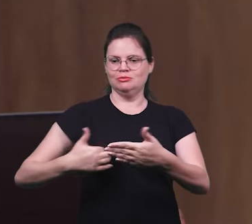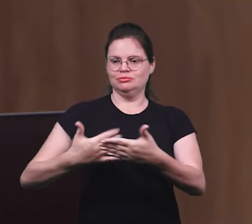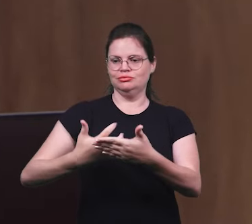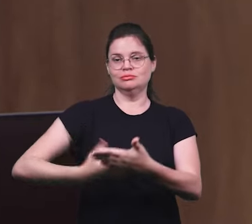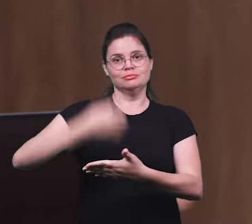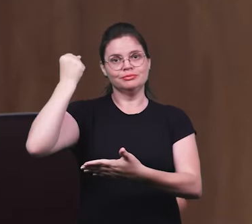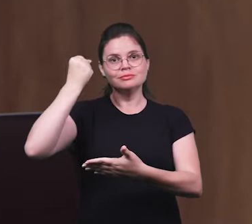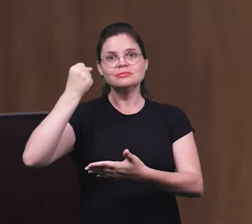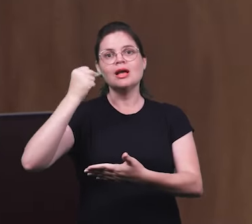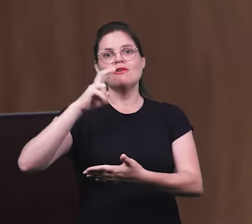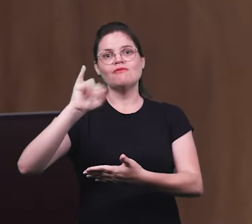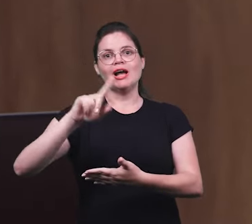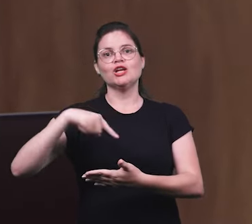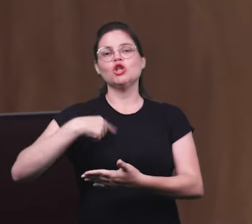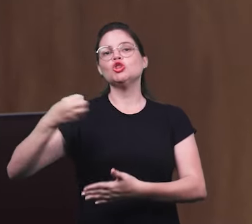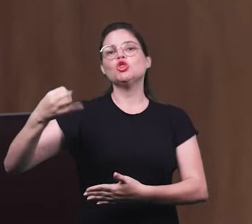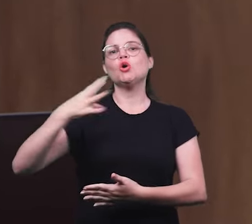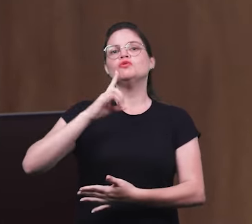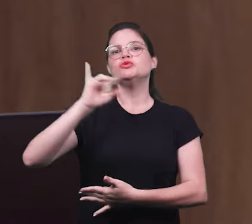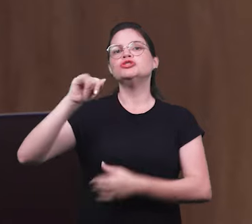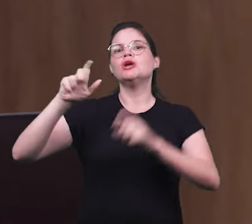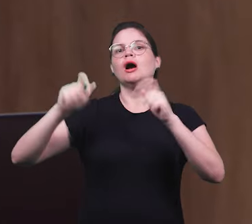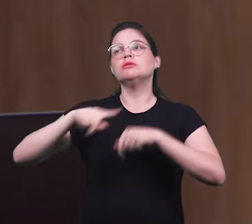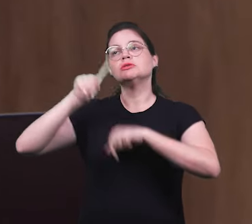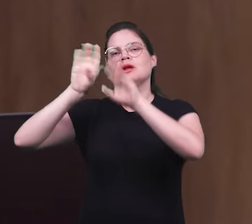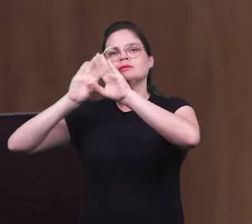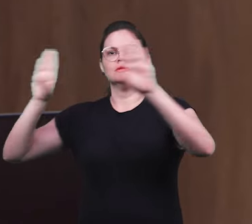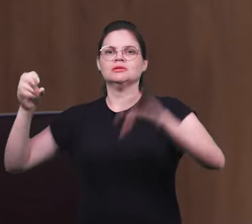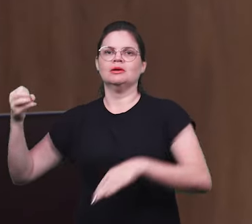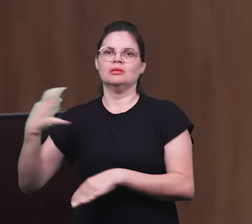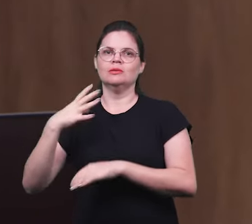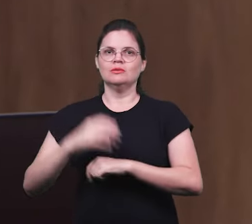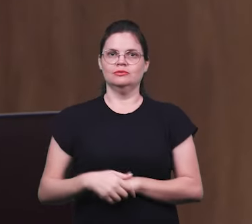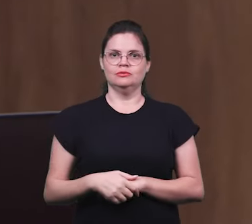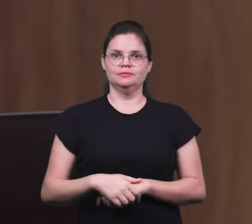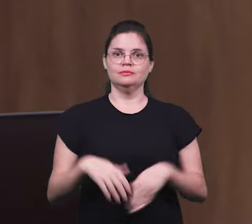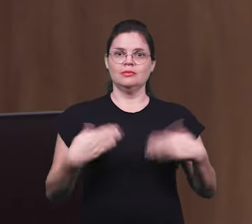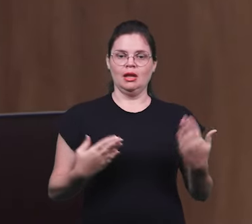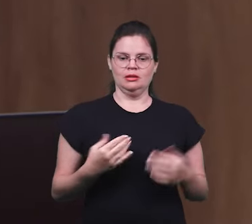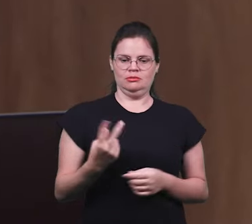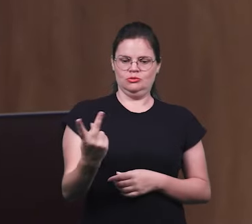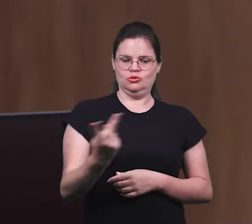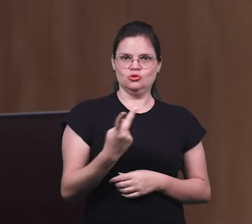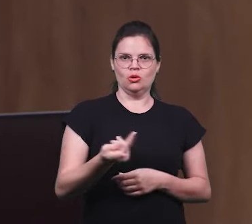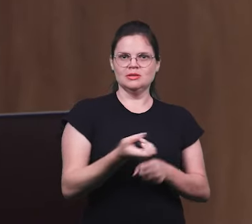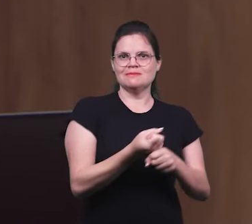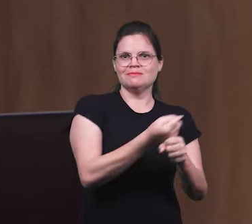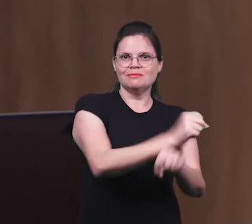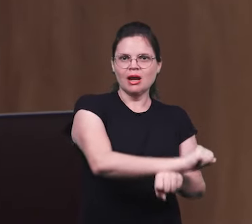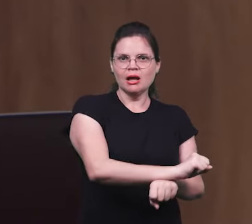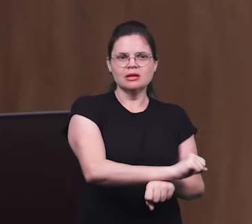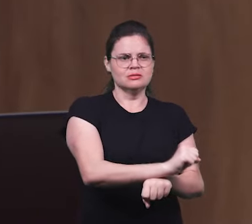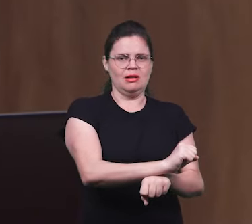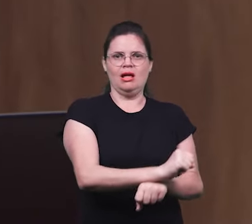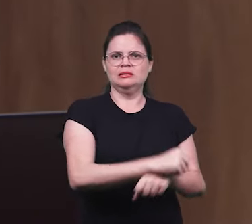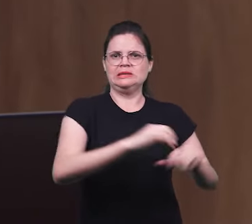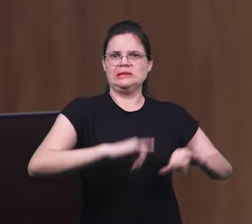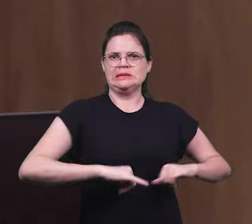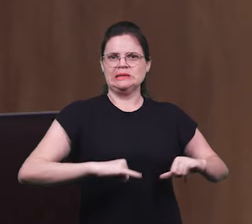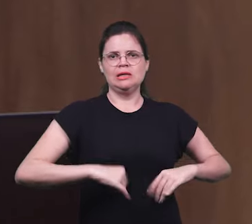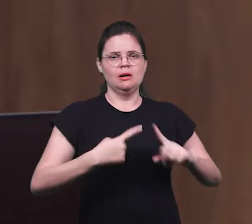número 2, normalmente representa, onde 2 ou 3 estiverem reunidos em meu nome, é corpo. Ou seja, a posição do corpo era o seguinte: diante daquela